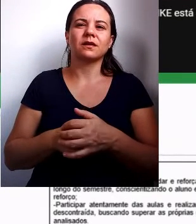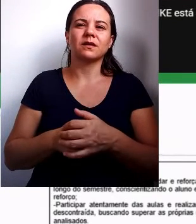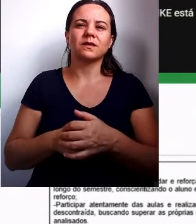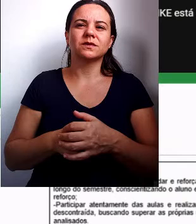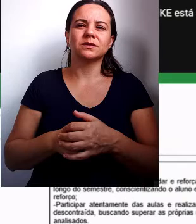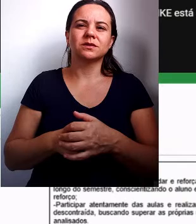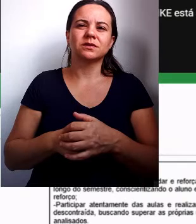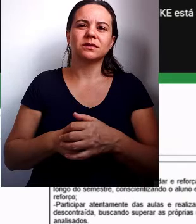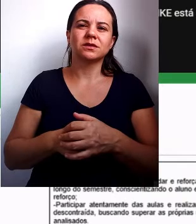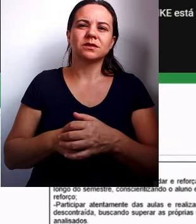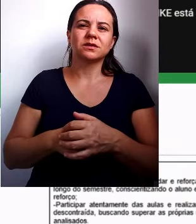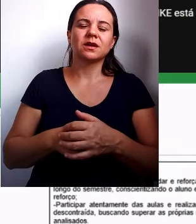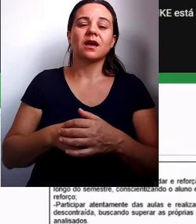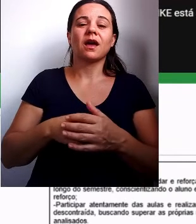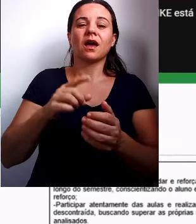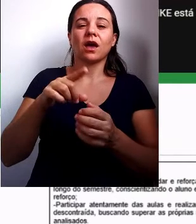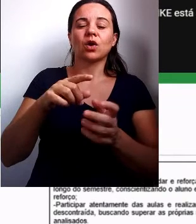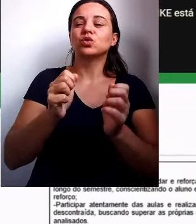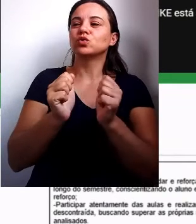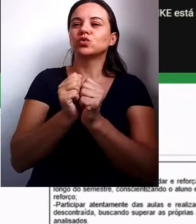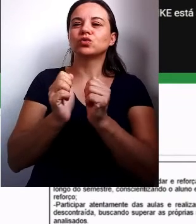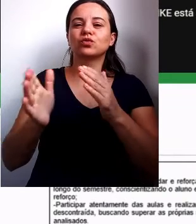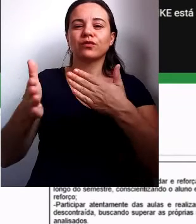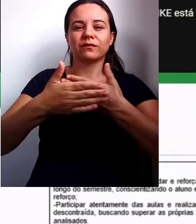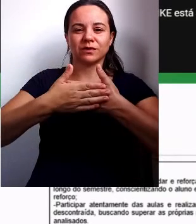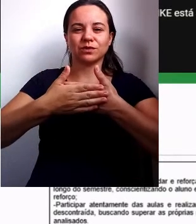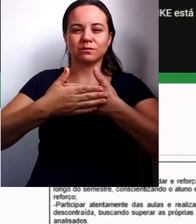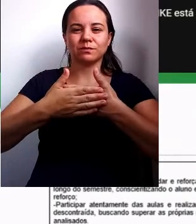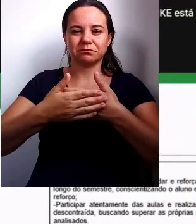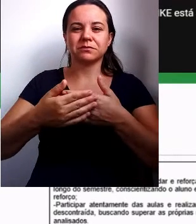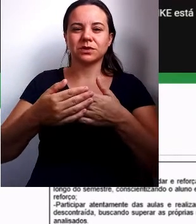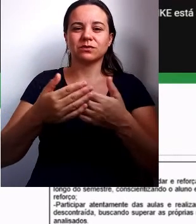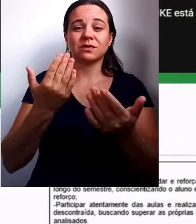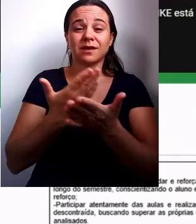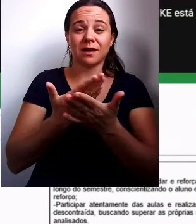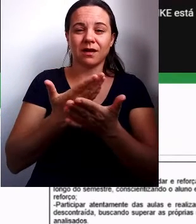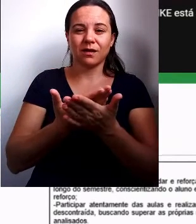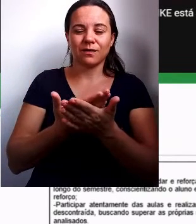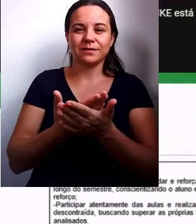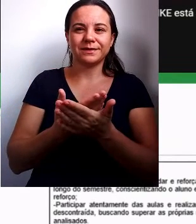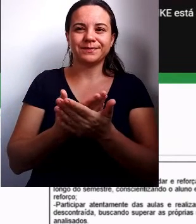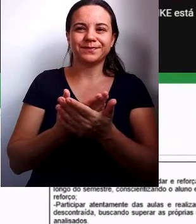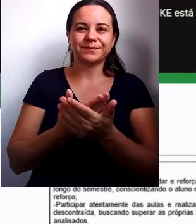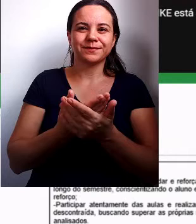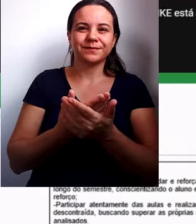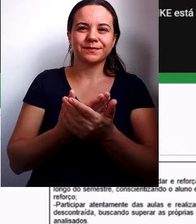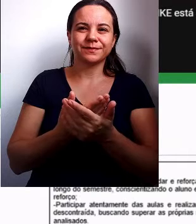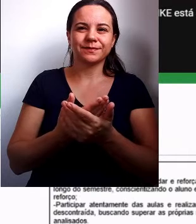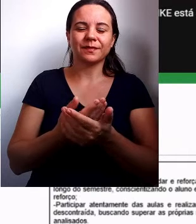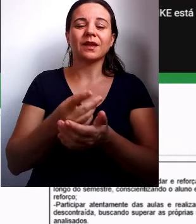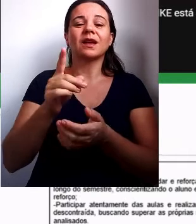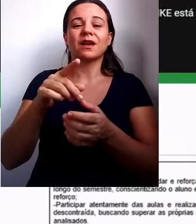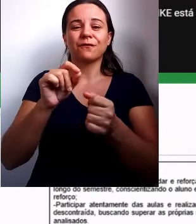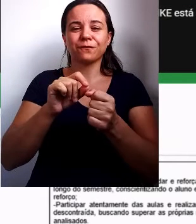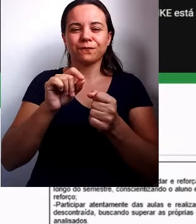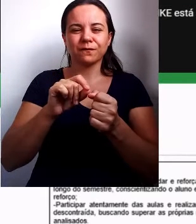Essa atividade também que será operacionalizada com o fechamento da aula, né? Que